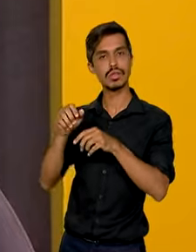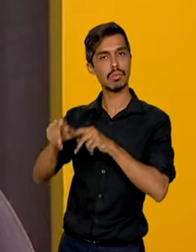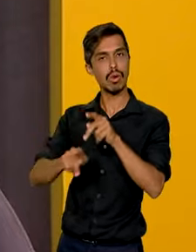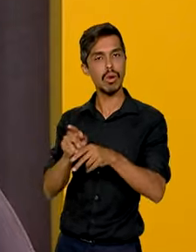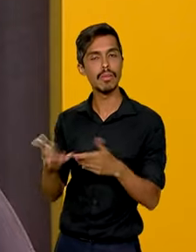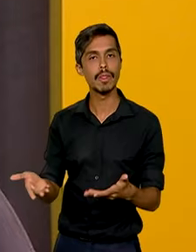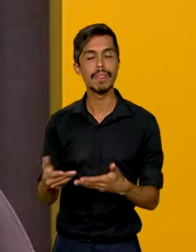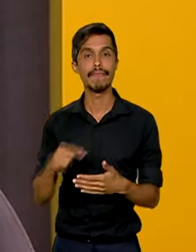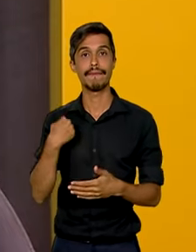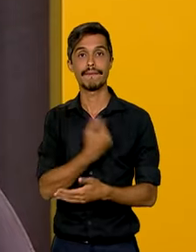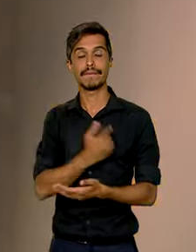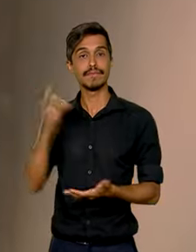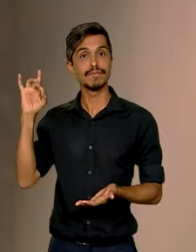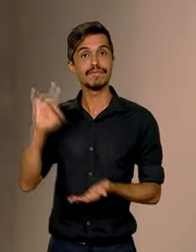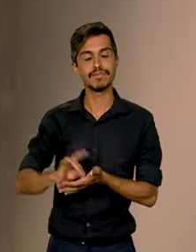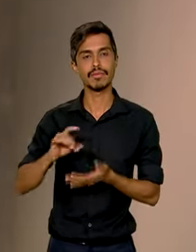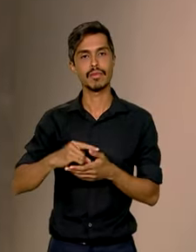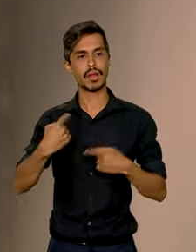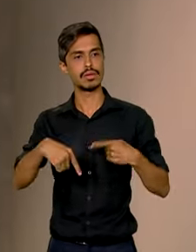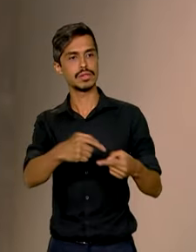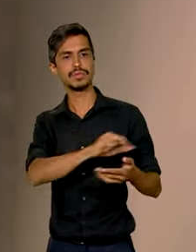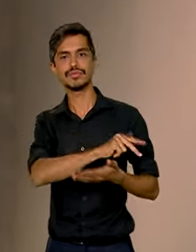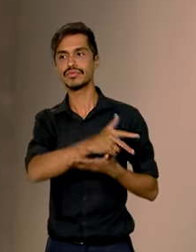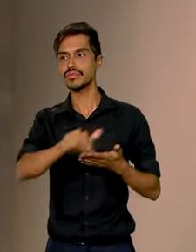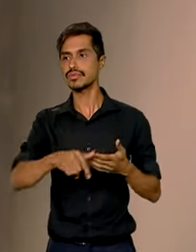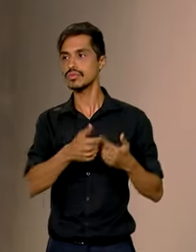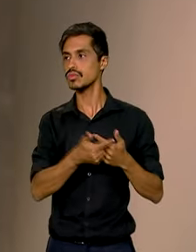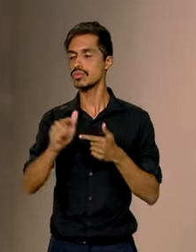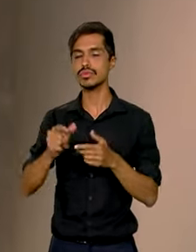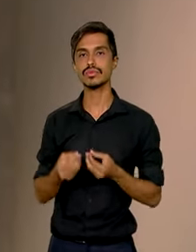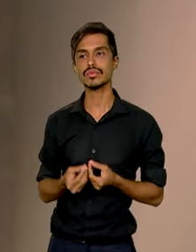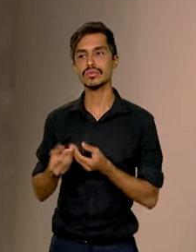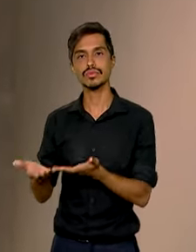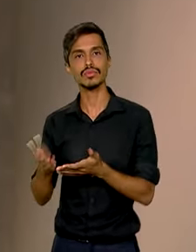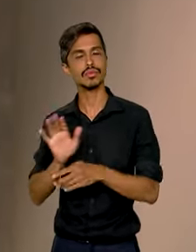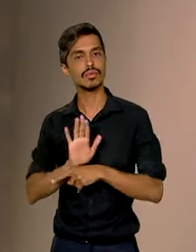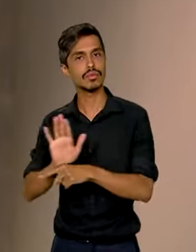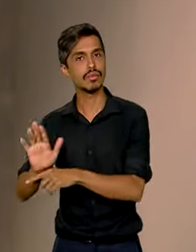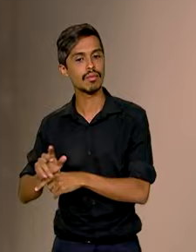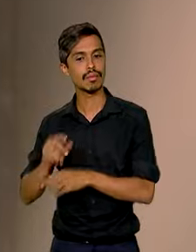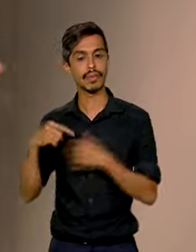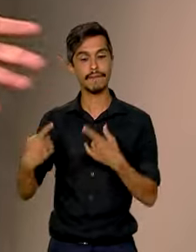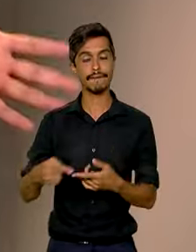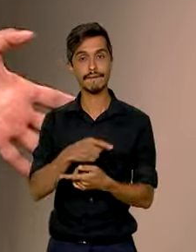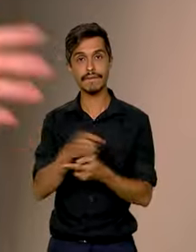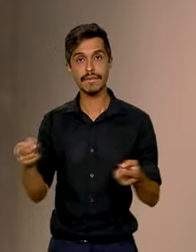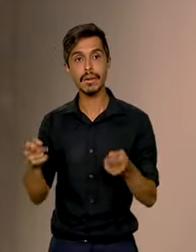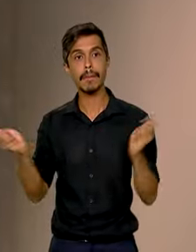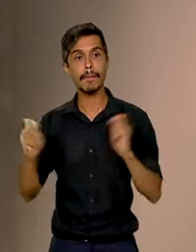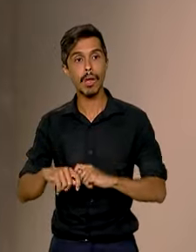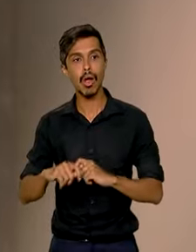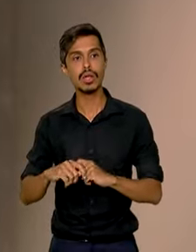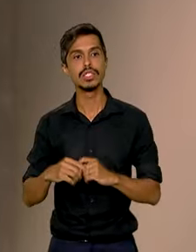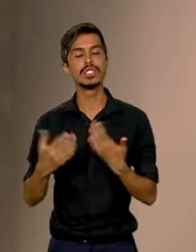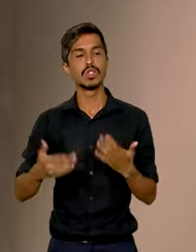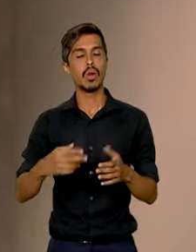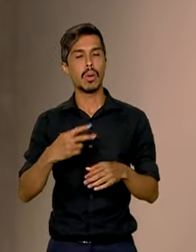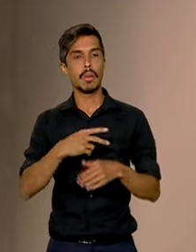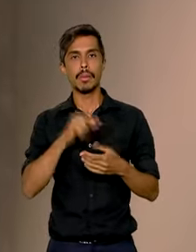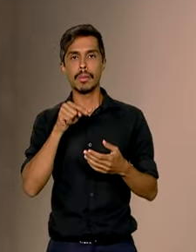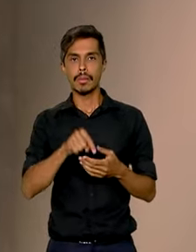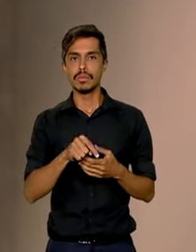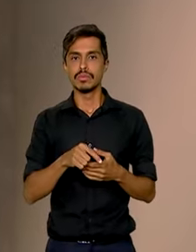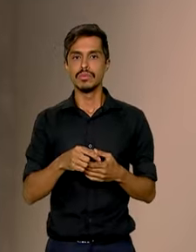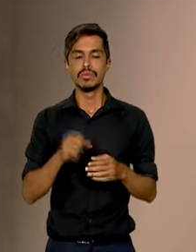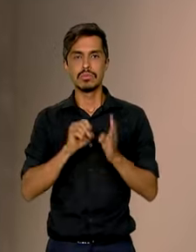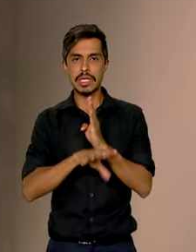realmente coloque as outras políticas na vida dessas famílias, para que elas possam realmente se sair de um programa, sabe, de benefício